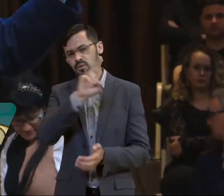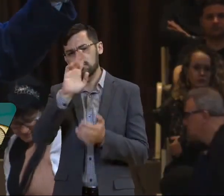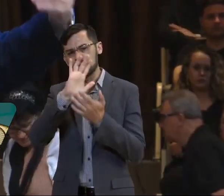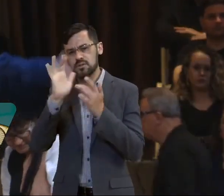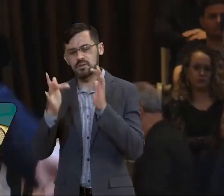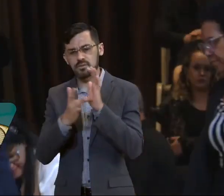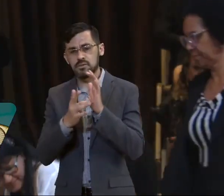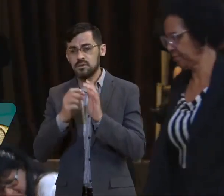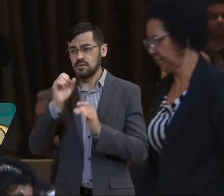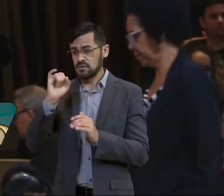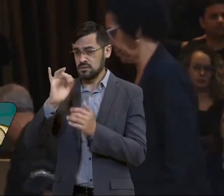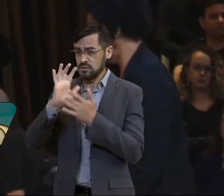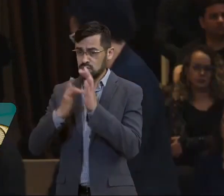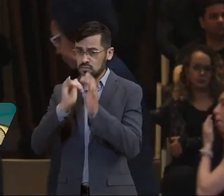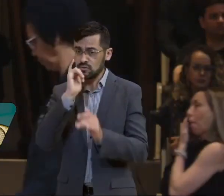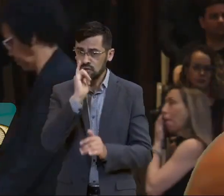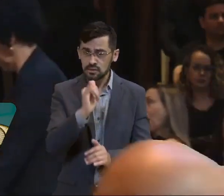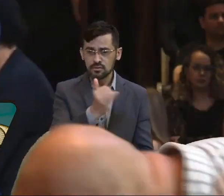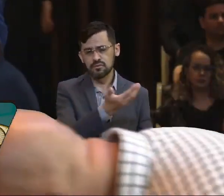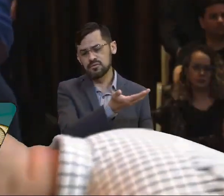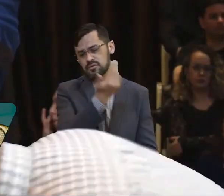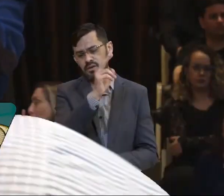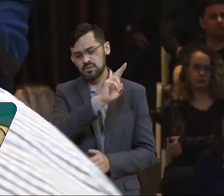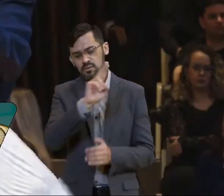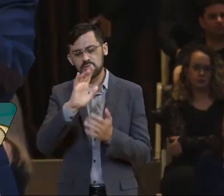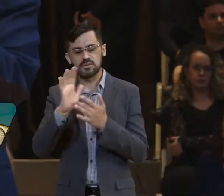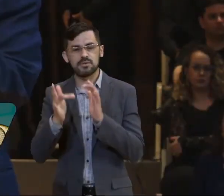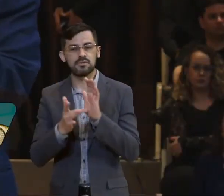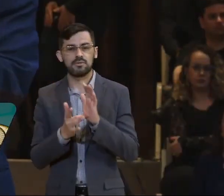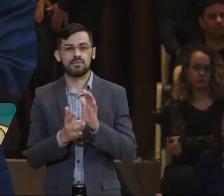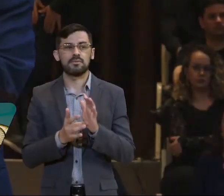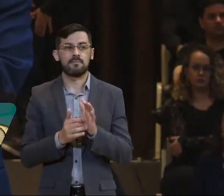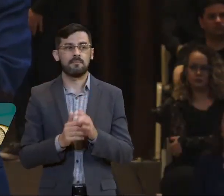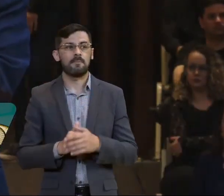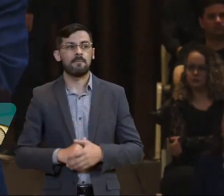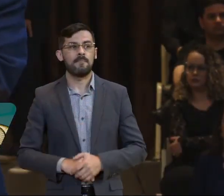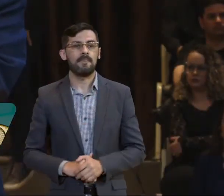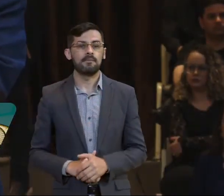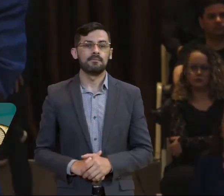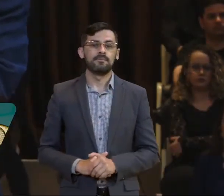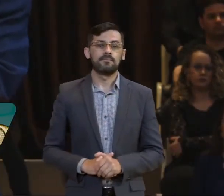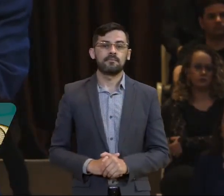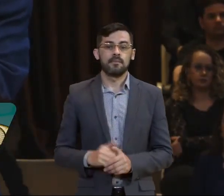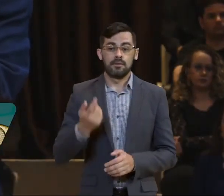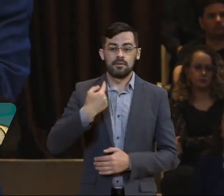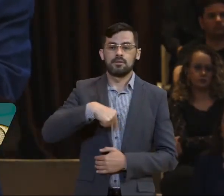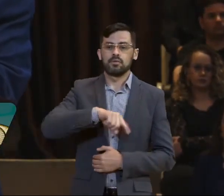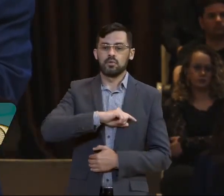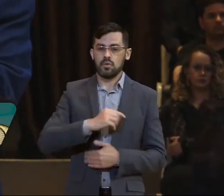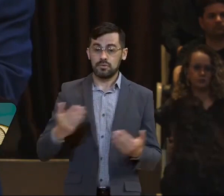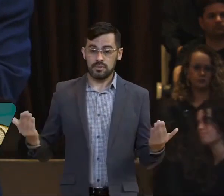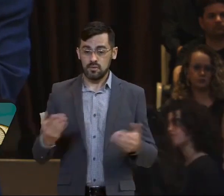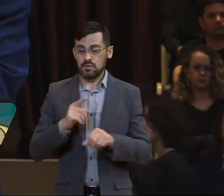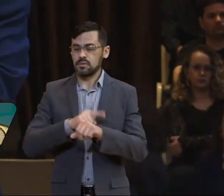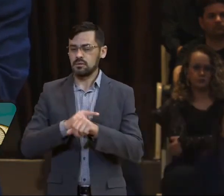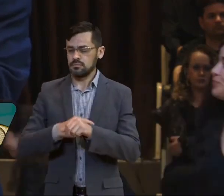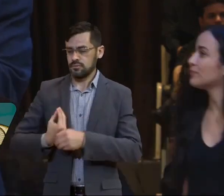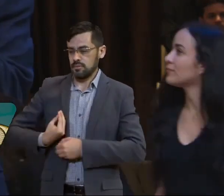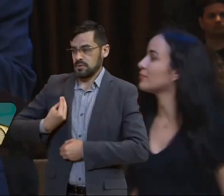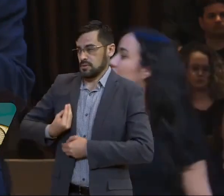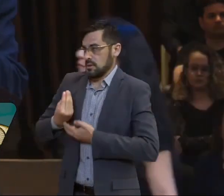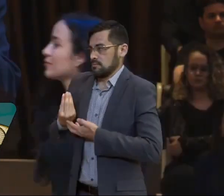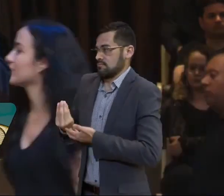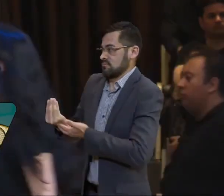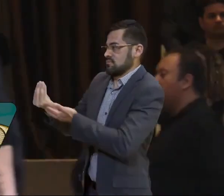Se Jesus está falando com você, pode vir em nome de Jesus, venha. E a gente vai colocar a vida no altar, como